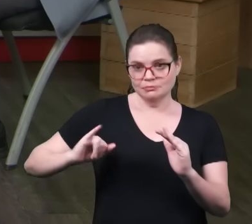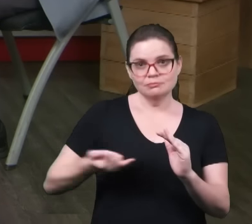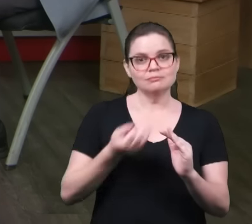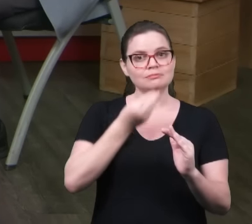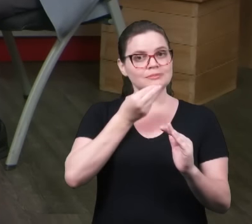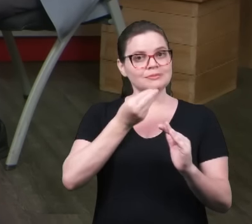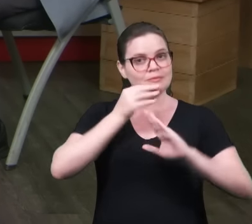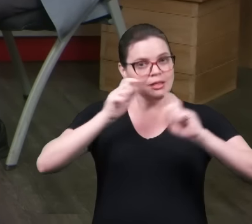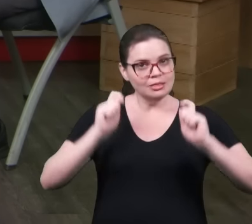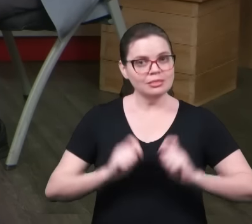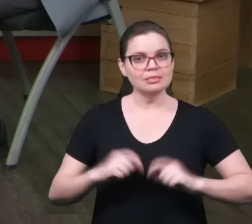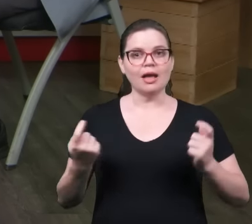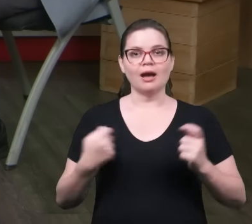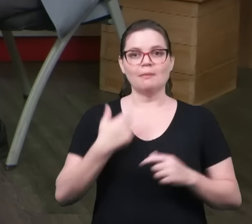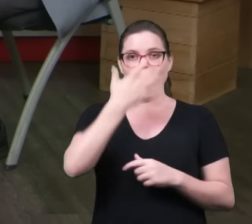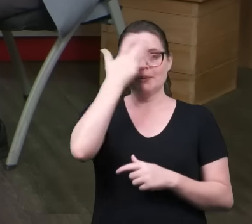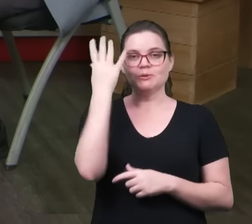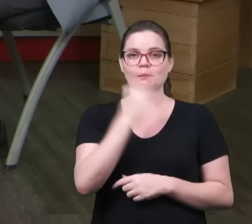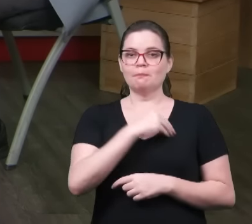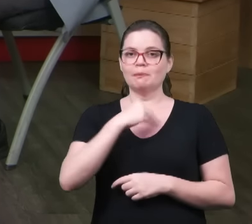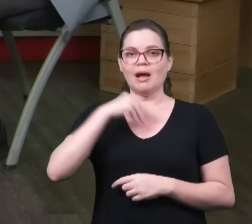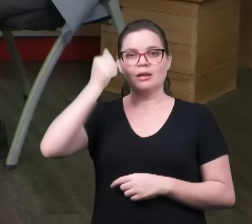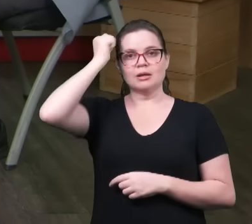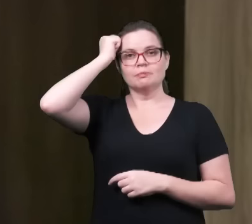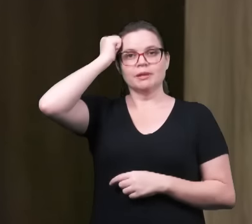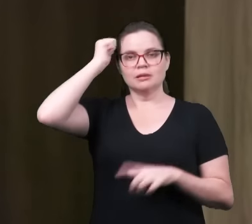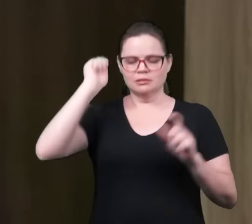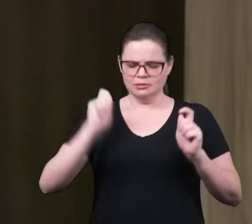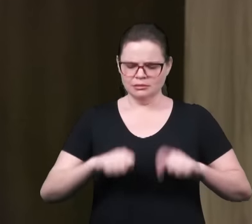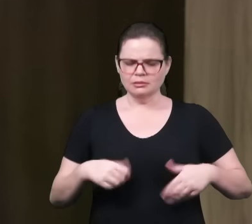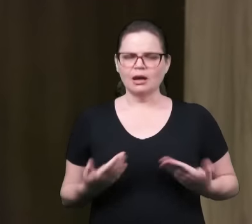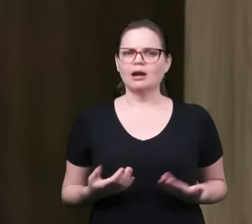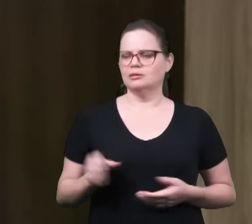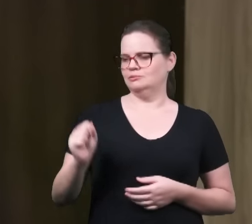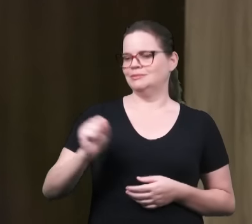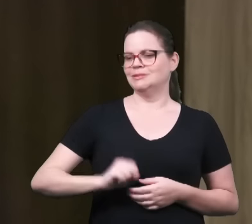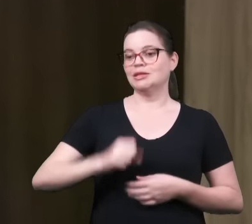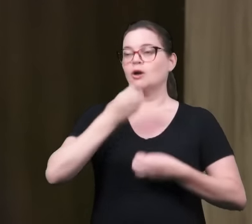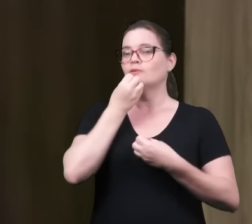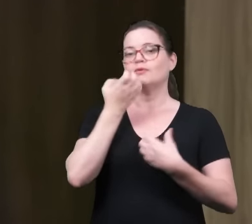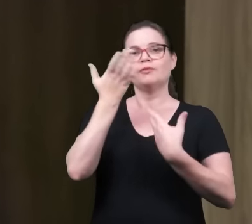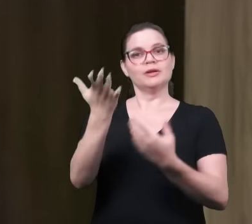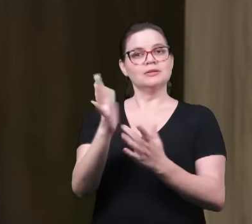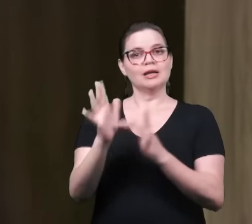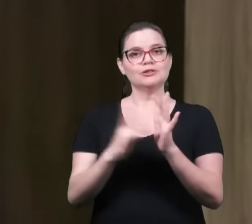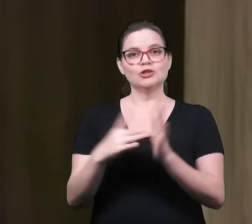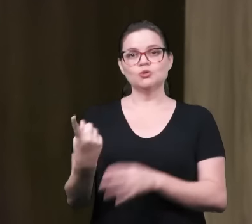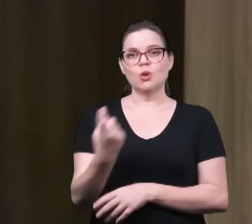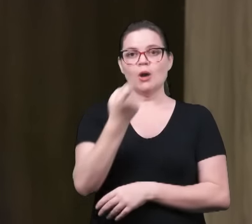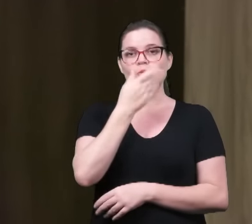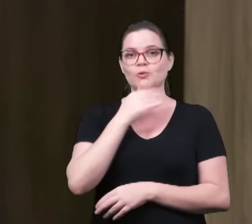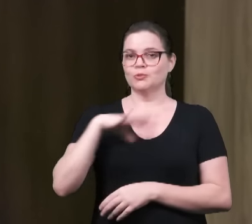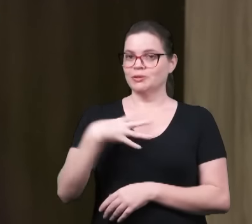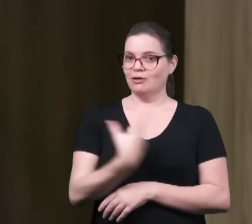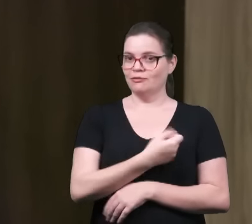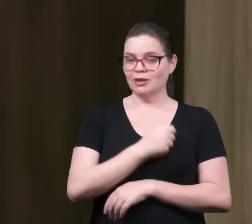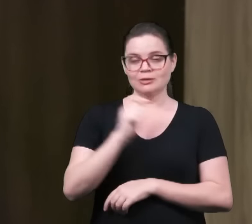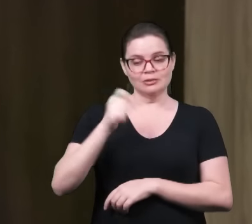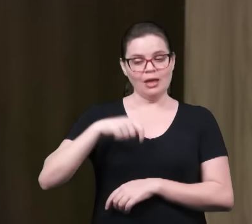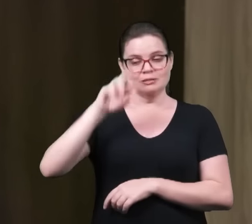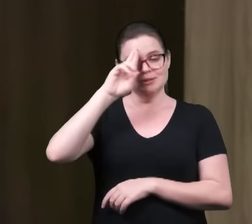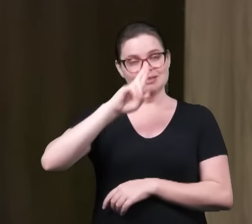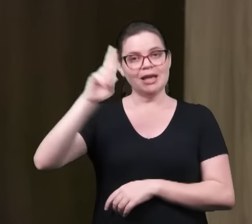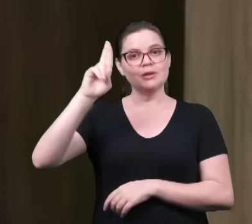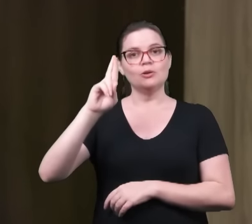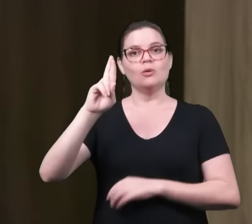ainda pode se arrepender. Sim. Se arrepender dos seus pecados, confessar que Jesus é o Senhor, vir para a